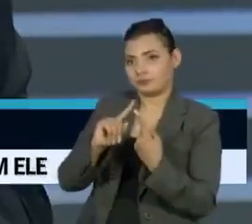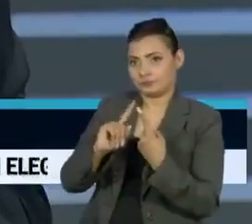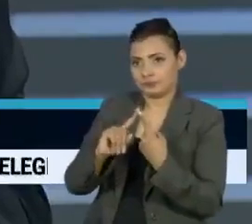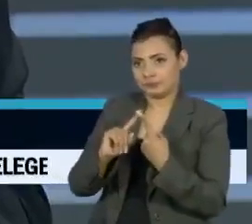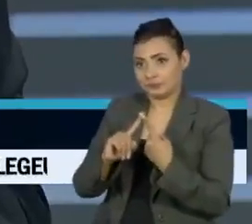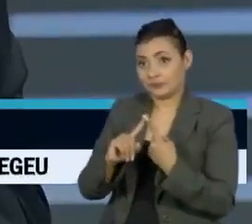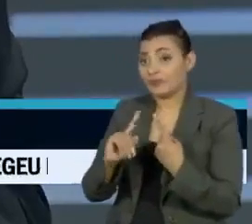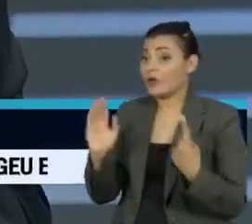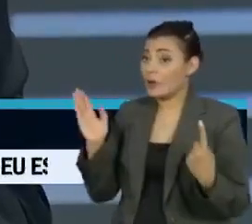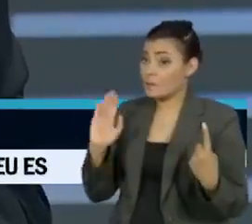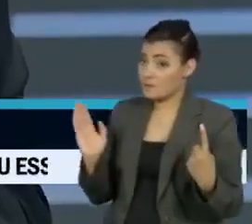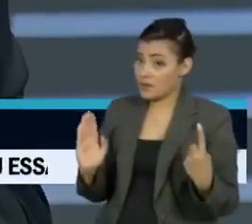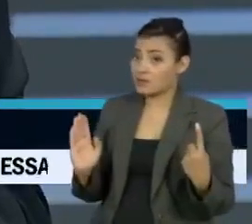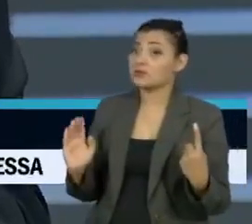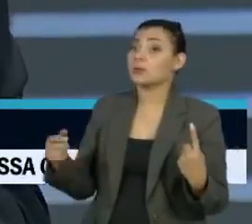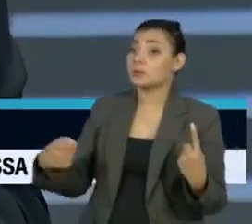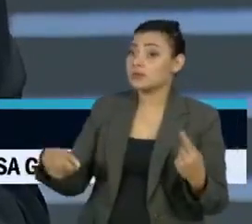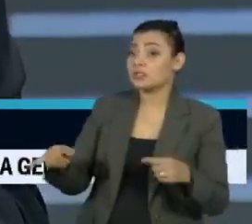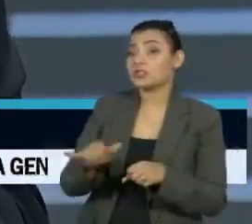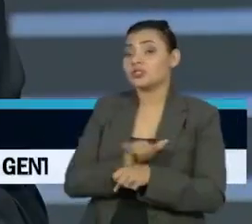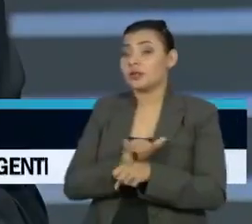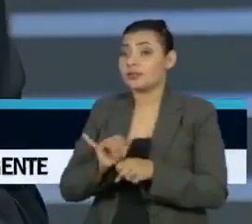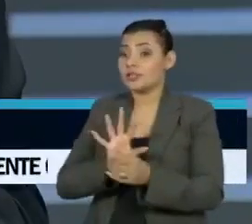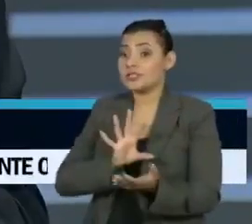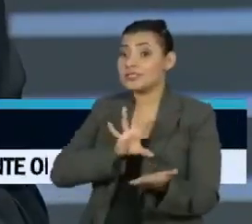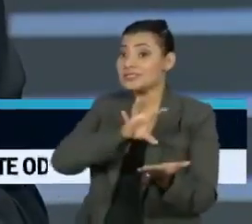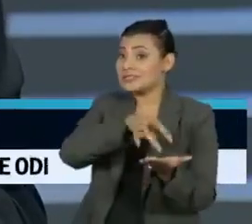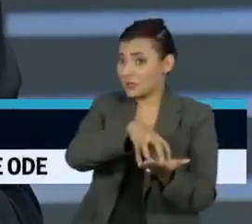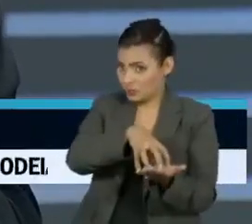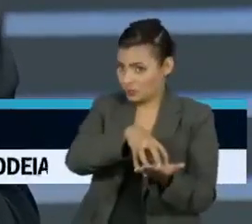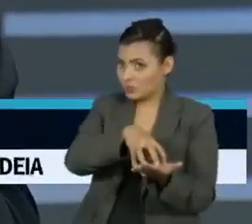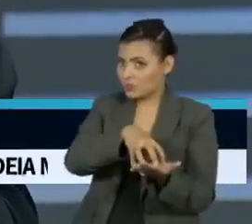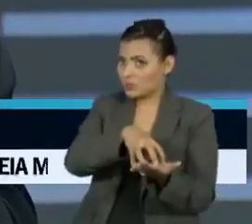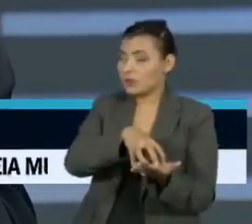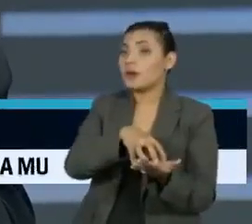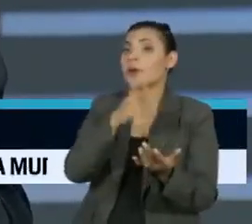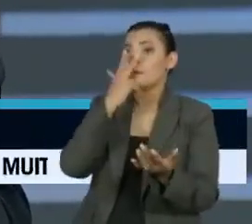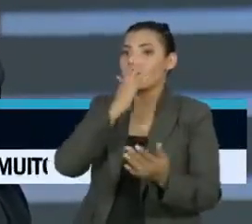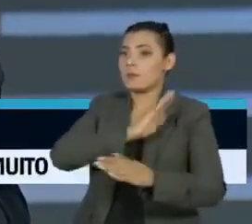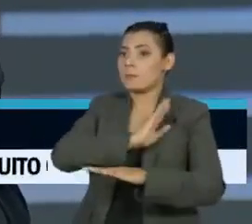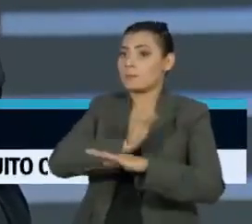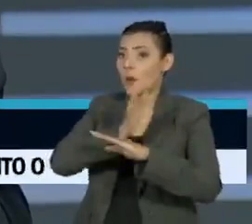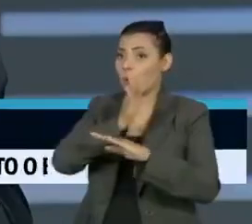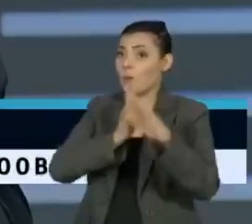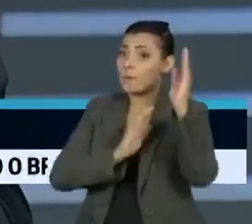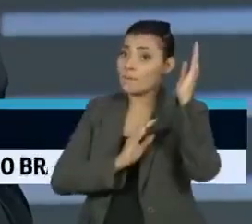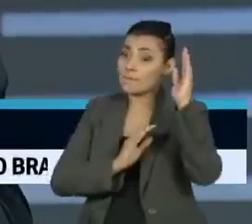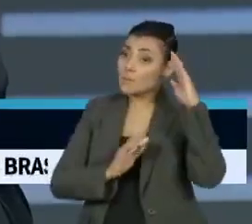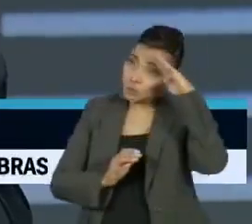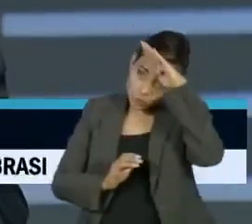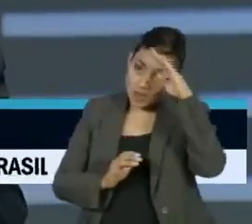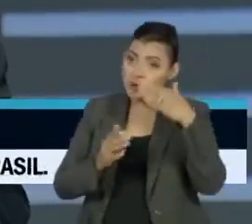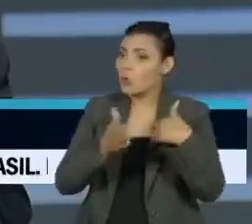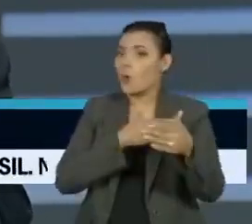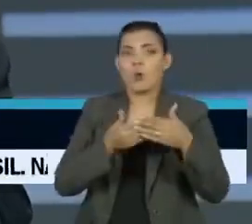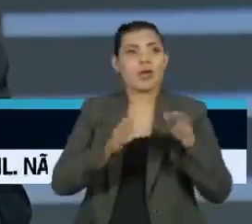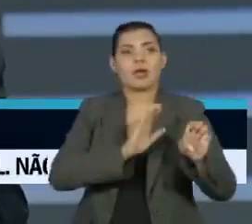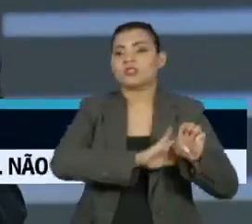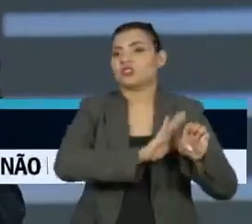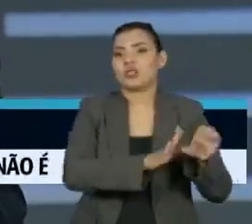ou o Brasil vai construir uma alternativa de centro e vai derrotar o bolsonaro e qualquer candidato de esquerda